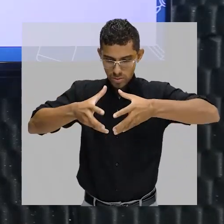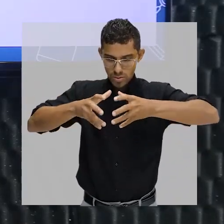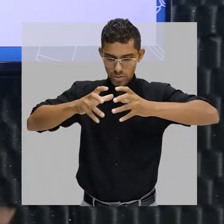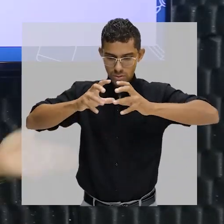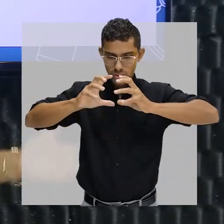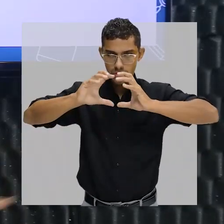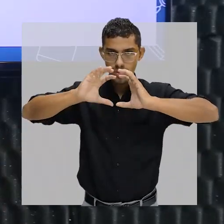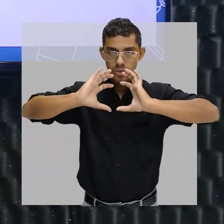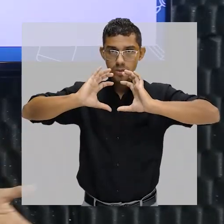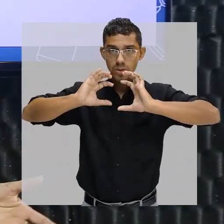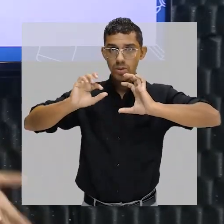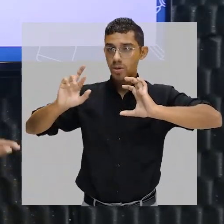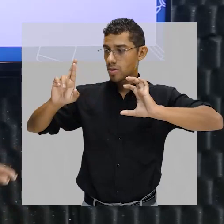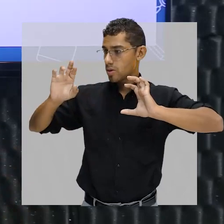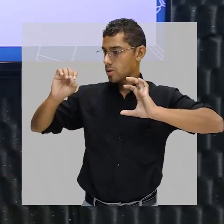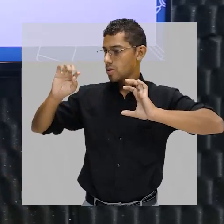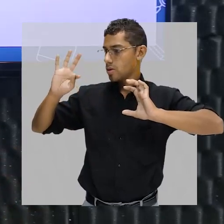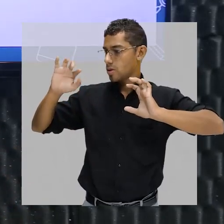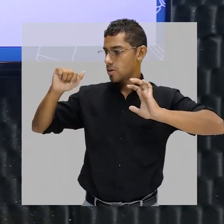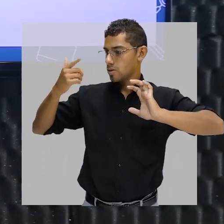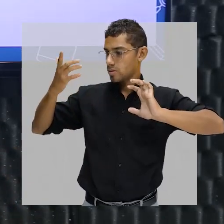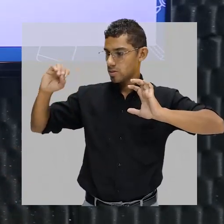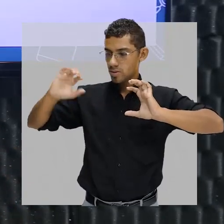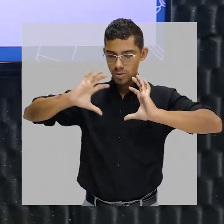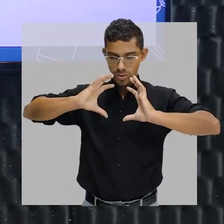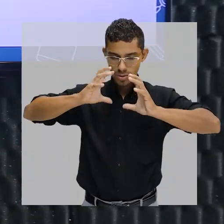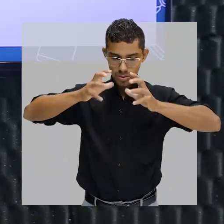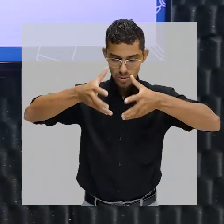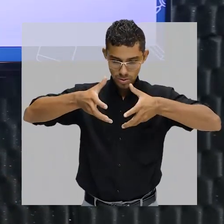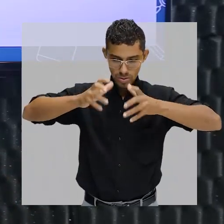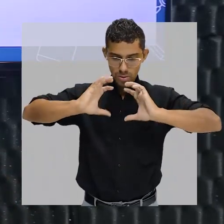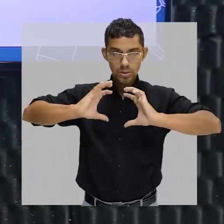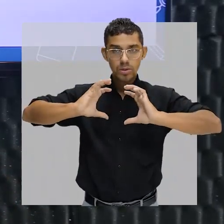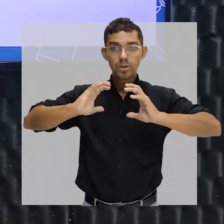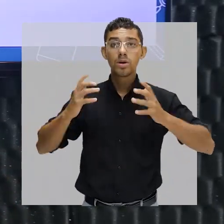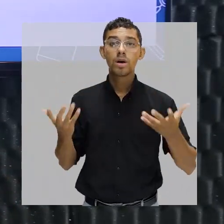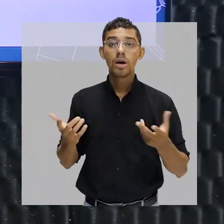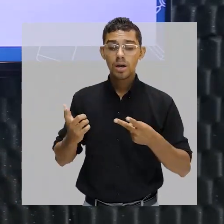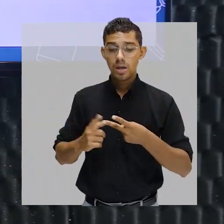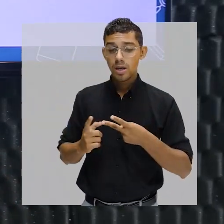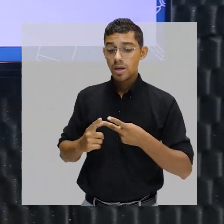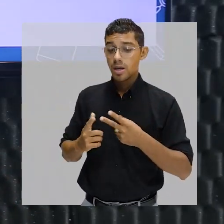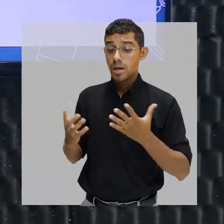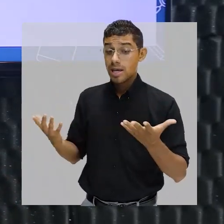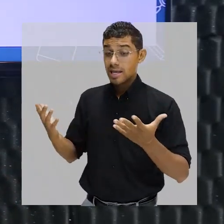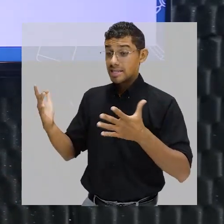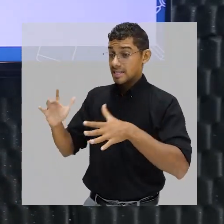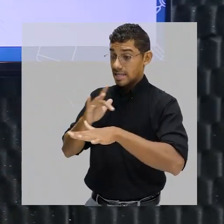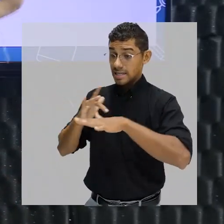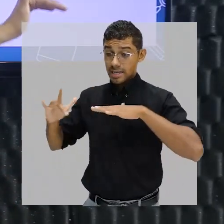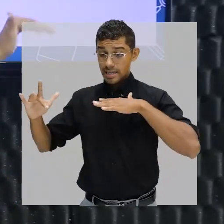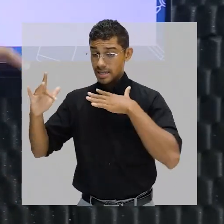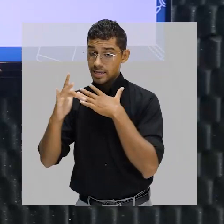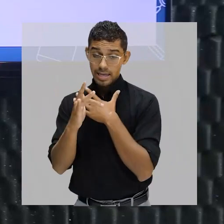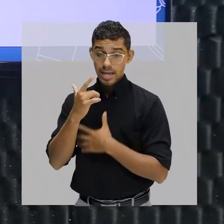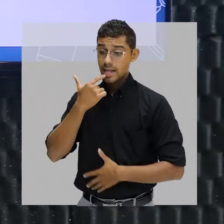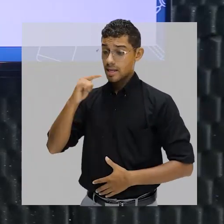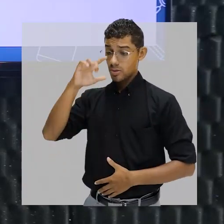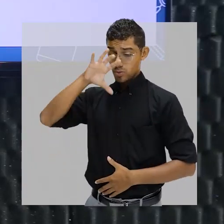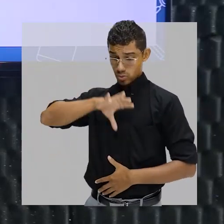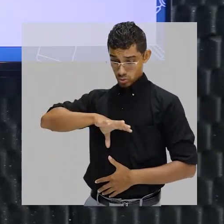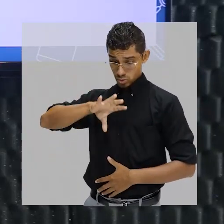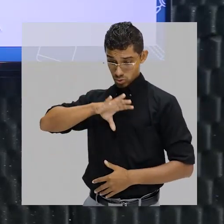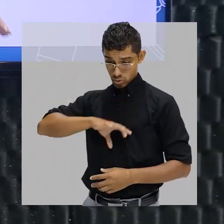uma palavra que é chamada rotação, certo? Movimentos da Terra. A linguagem das redes sociais, eu estou usando aqui a língua